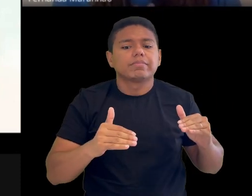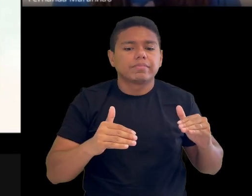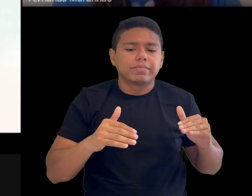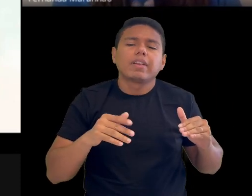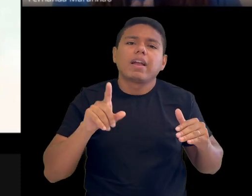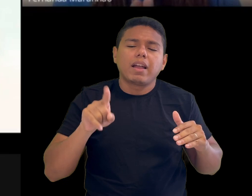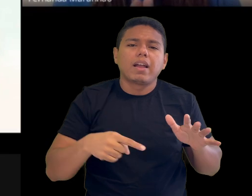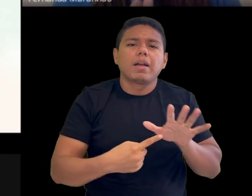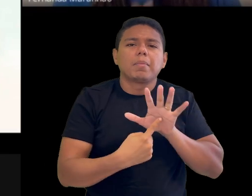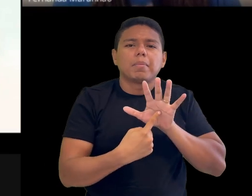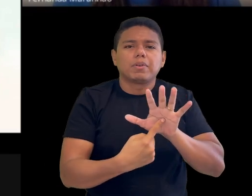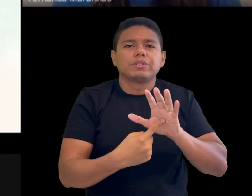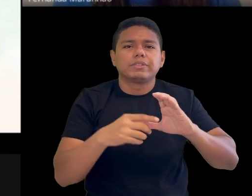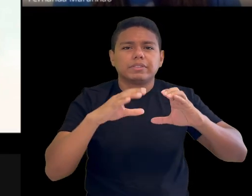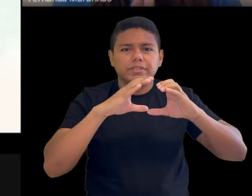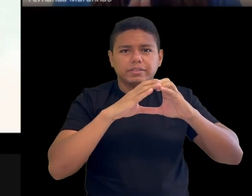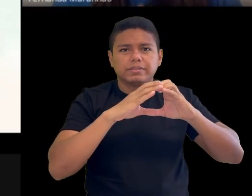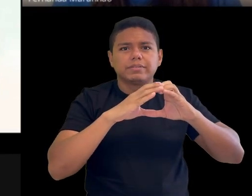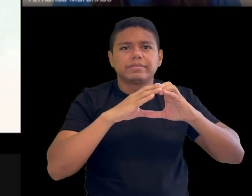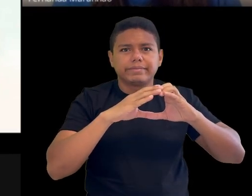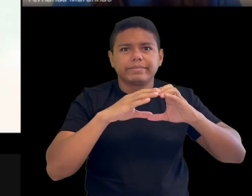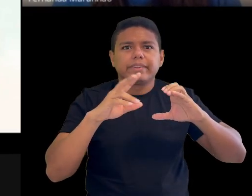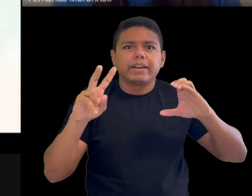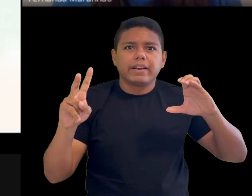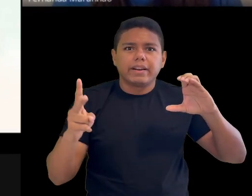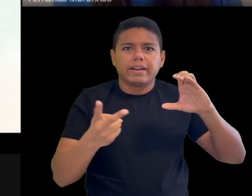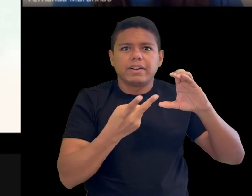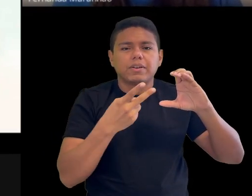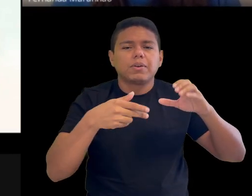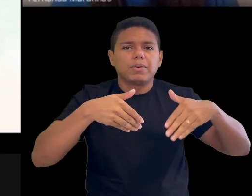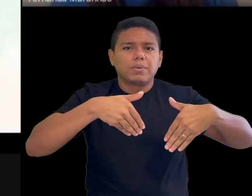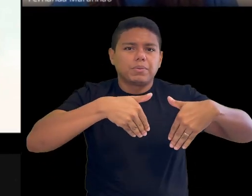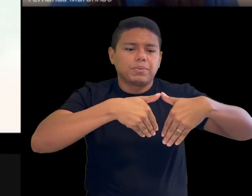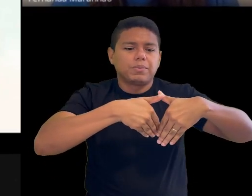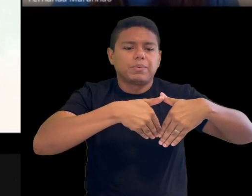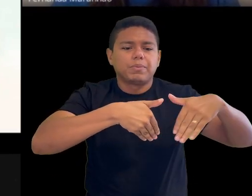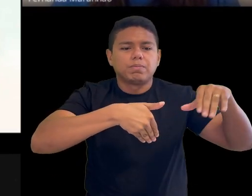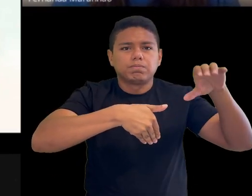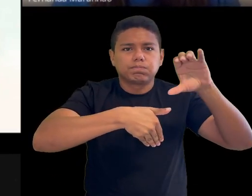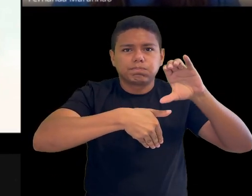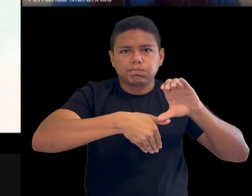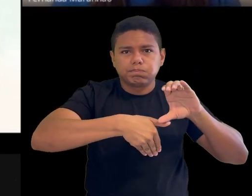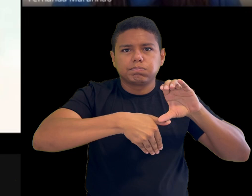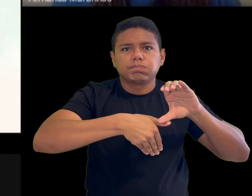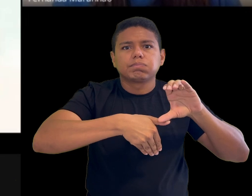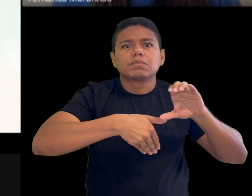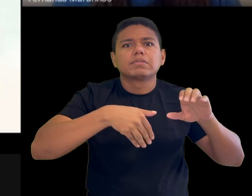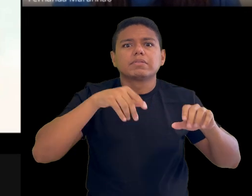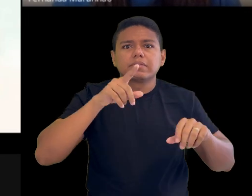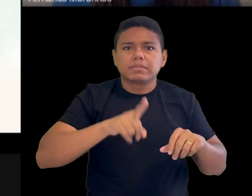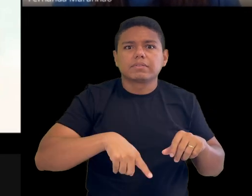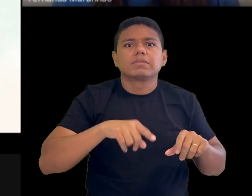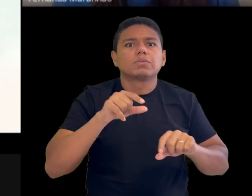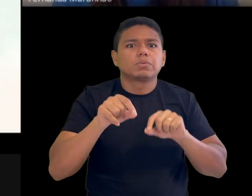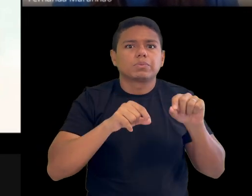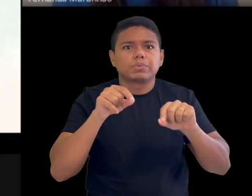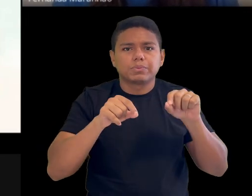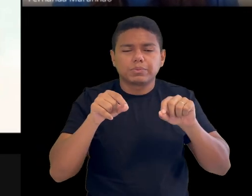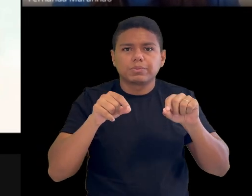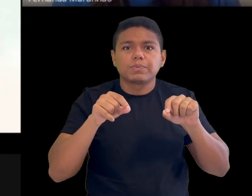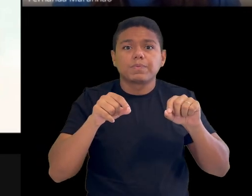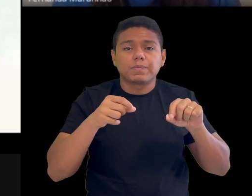está sobre o colo do útero, que perdeu a diferenciação, como se diz na ultrassonografia, a